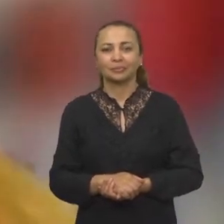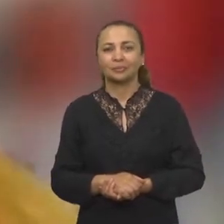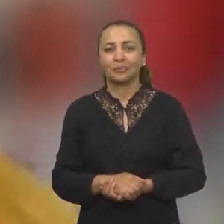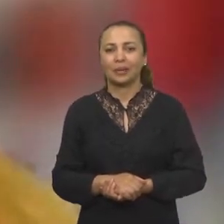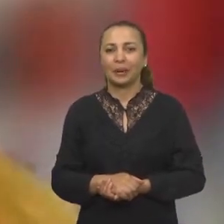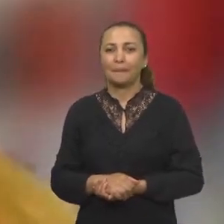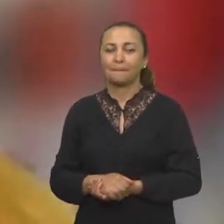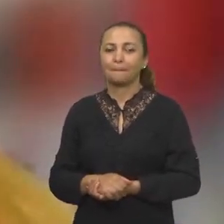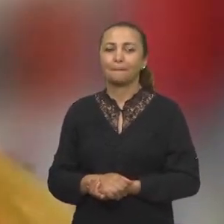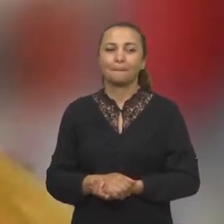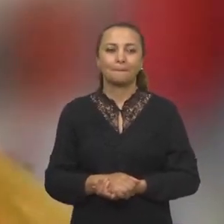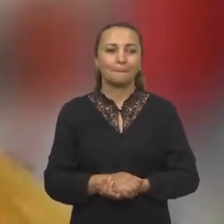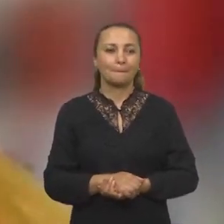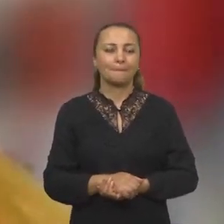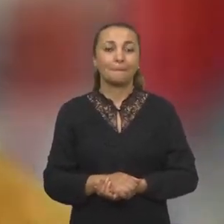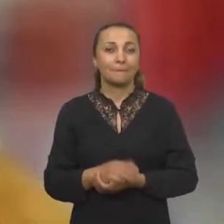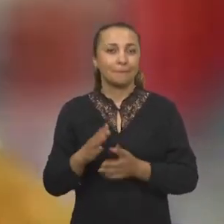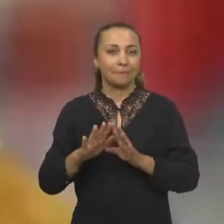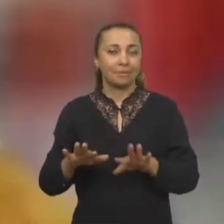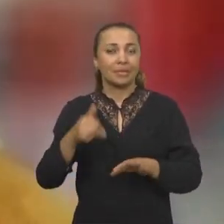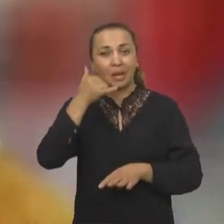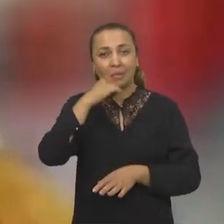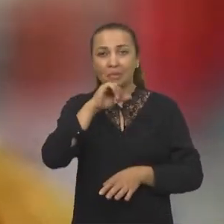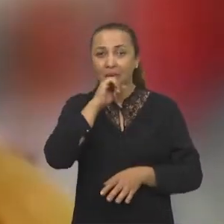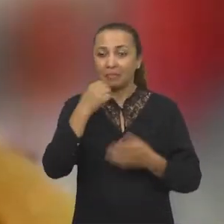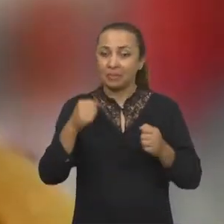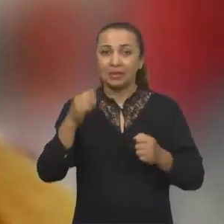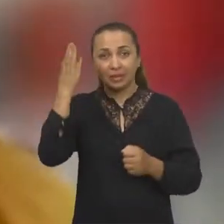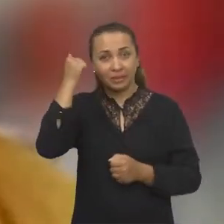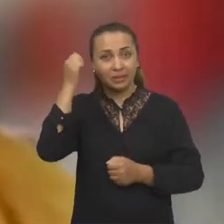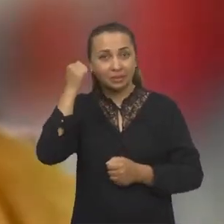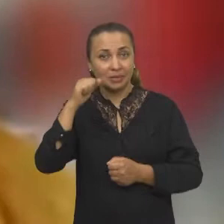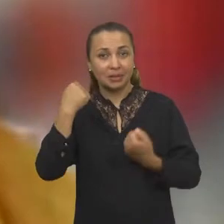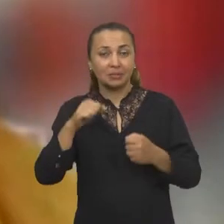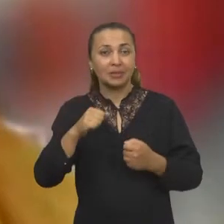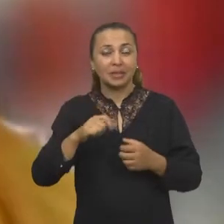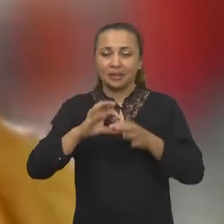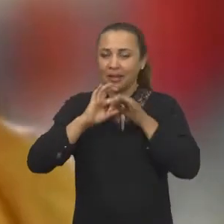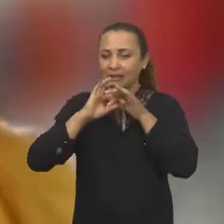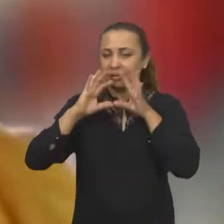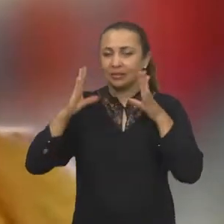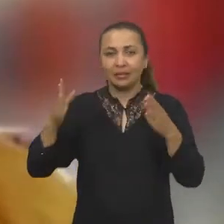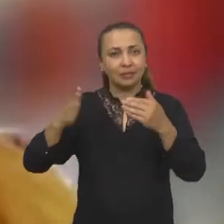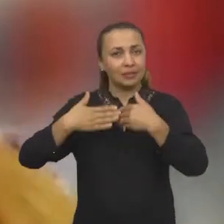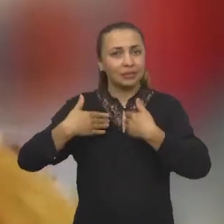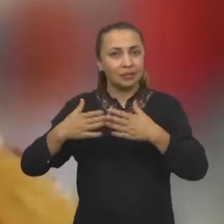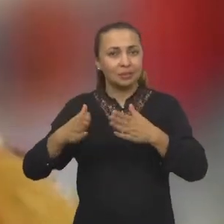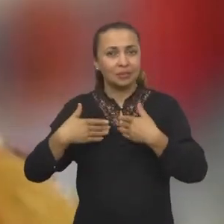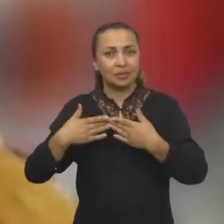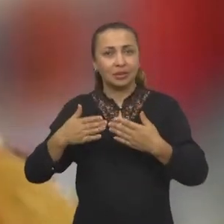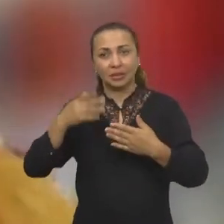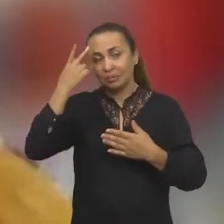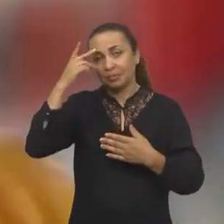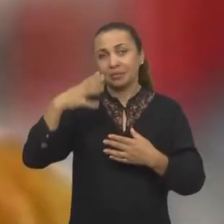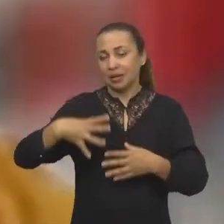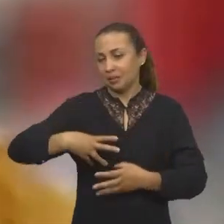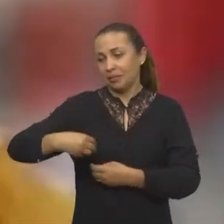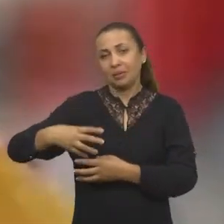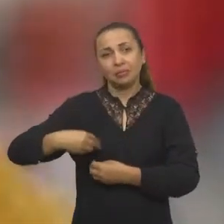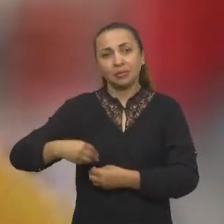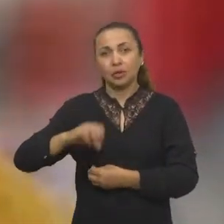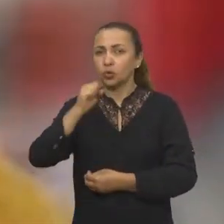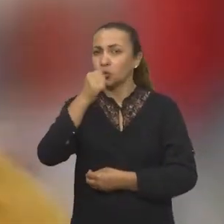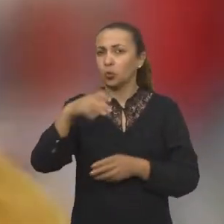É cansativo, é difícil, é. Mas o que é que ela precisa saber? Ela precisa dessa rede de apoio, ela precisa descansar enquanto essa